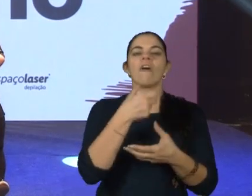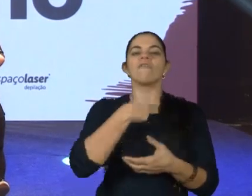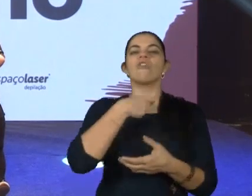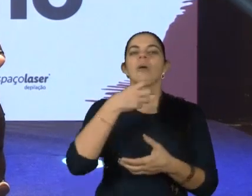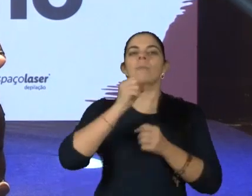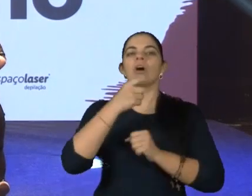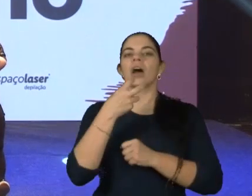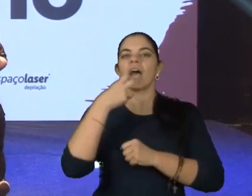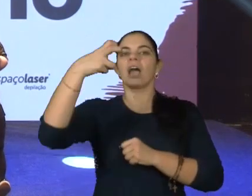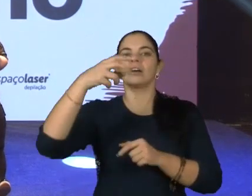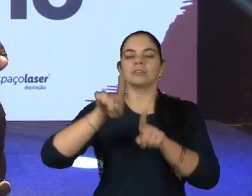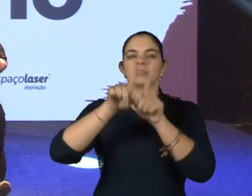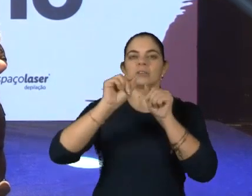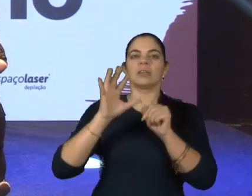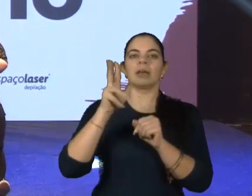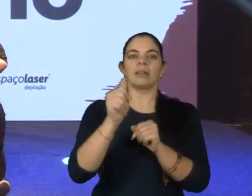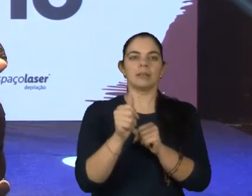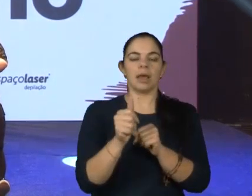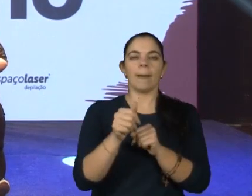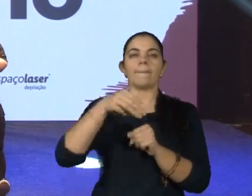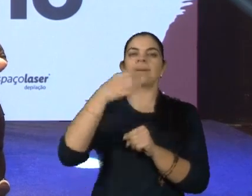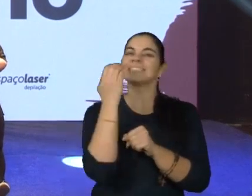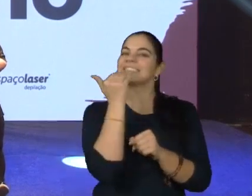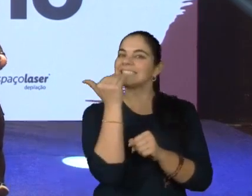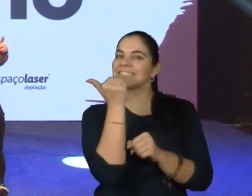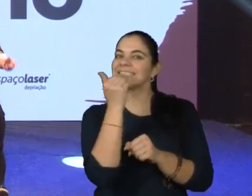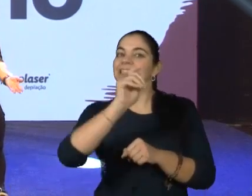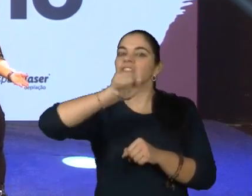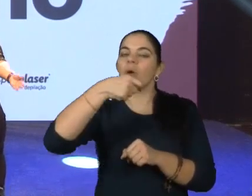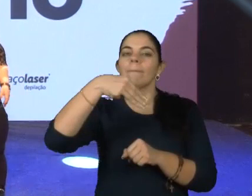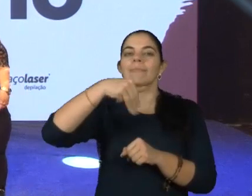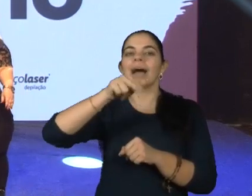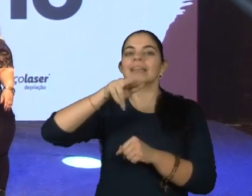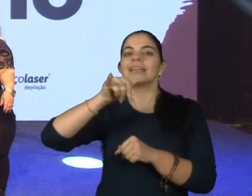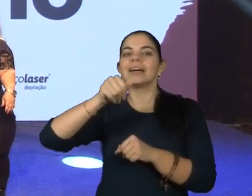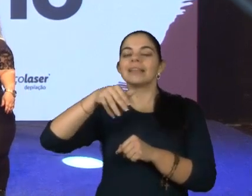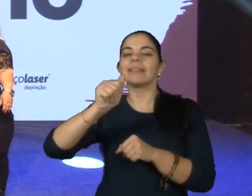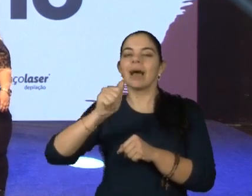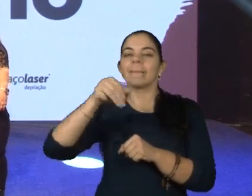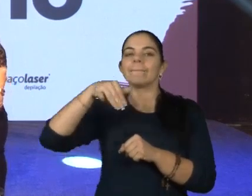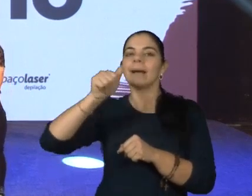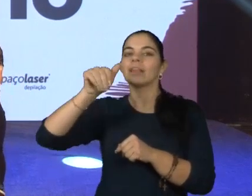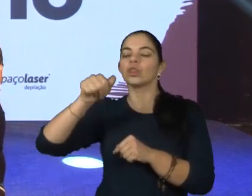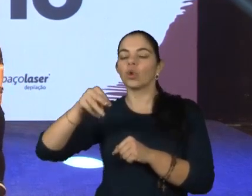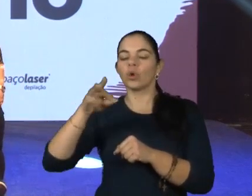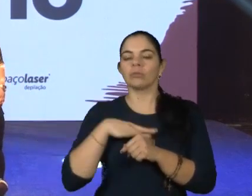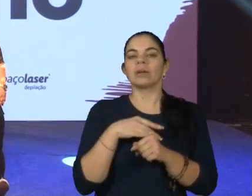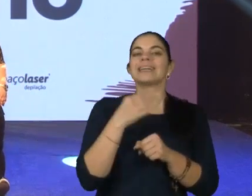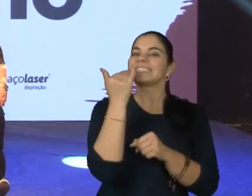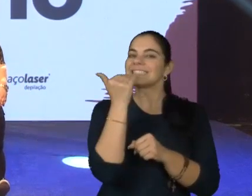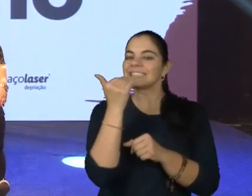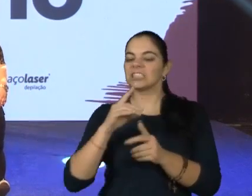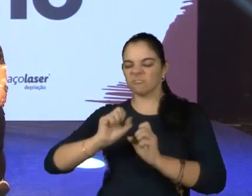mudança, vamos receber nos estúdios ela, Mariana Amato, representante do Carpe Diem e também autodefensora